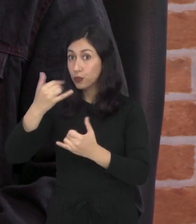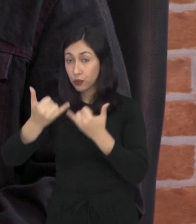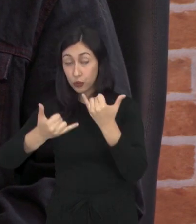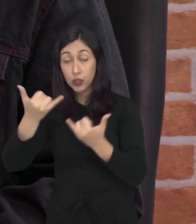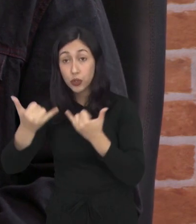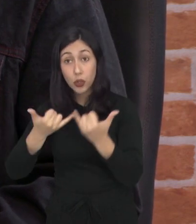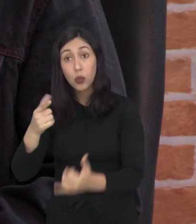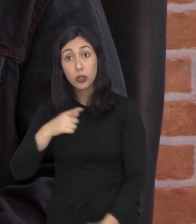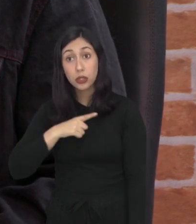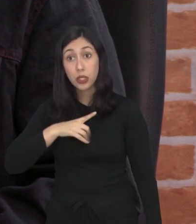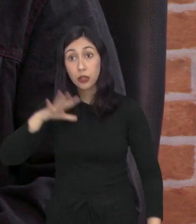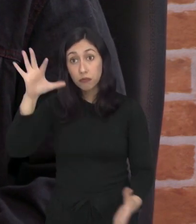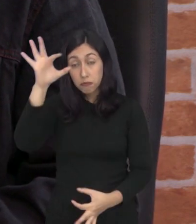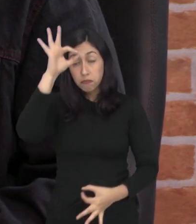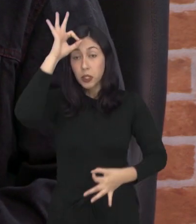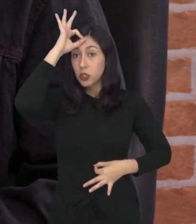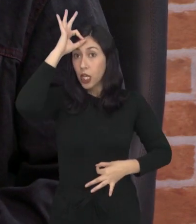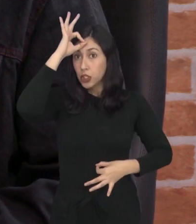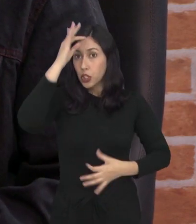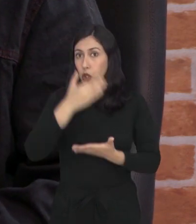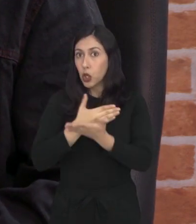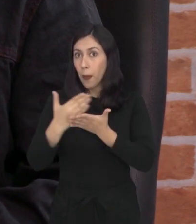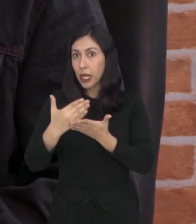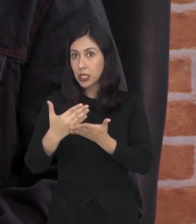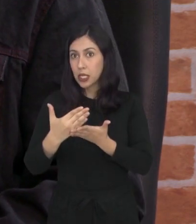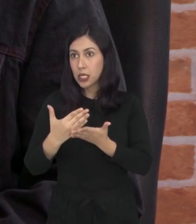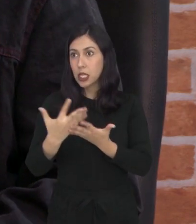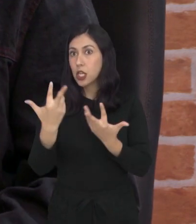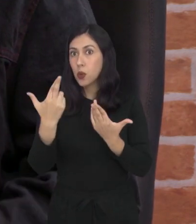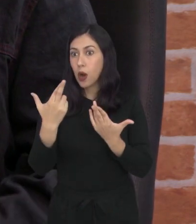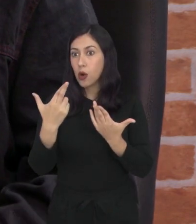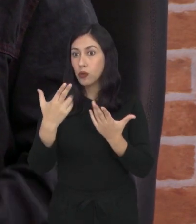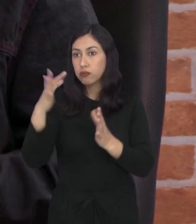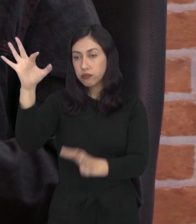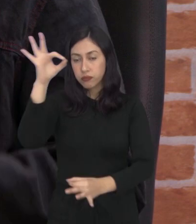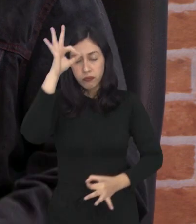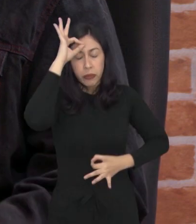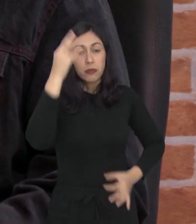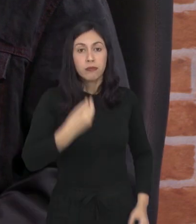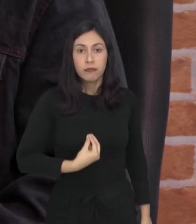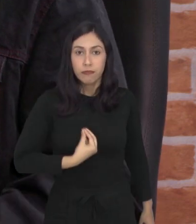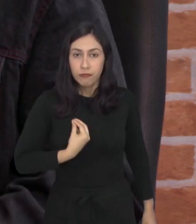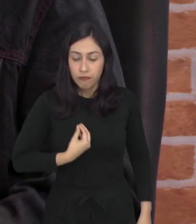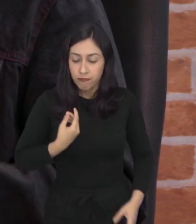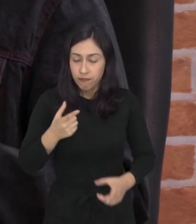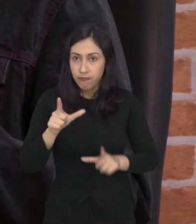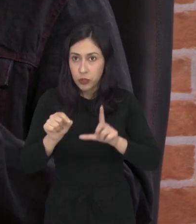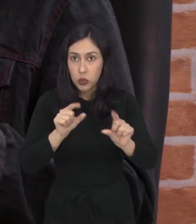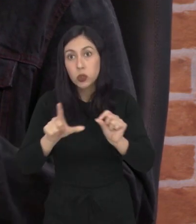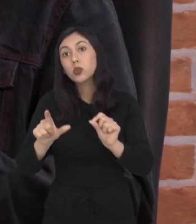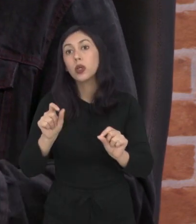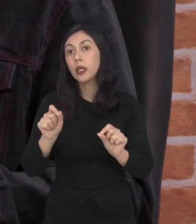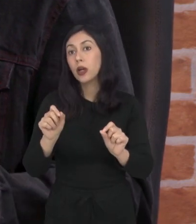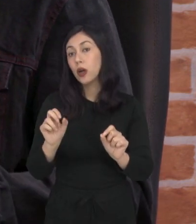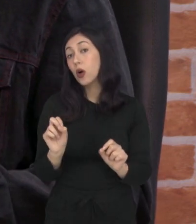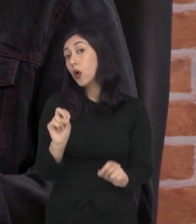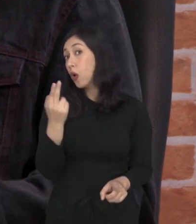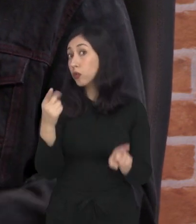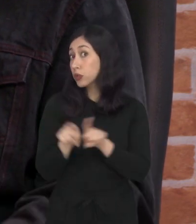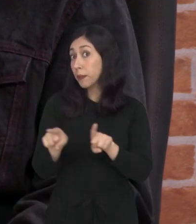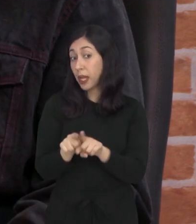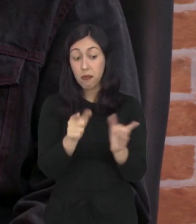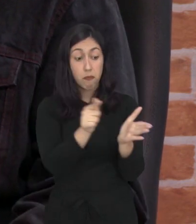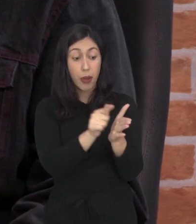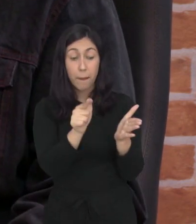vai ter um personagem que você vai desenvolver ele. O RPG de mesa, que não necessariamente é um tabuleiro, você pode usar só um pedaço de papel